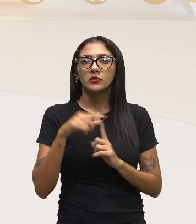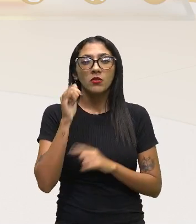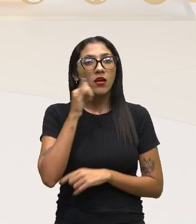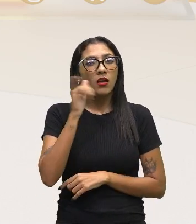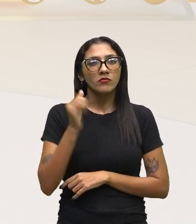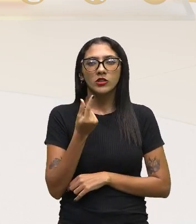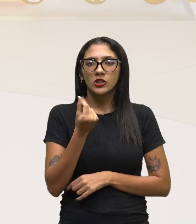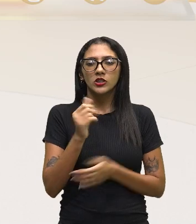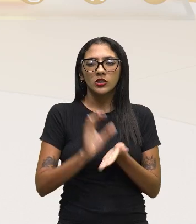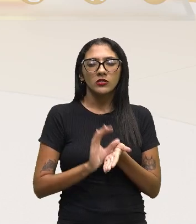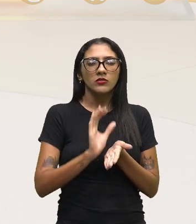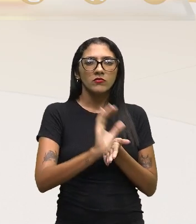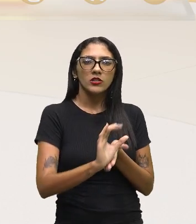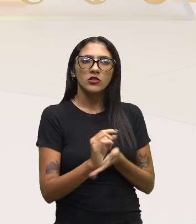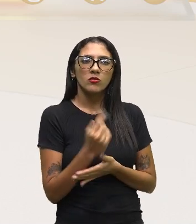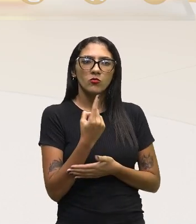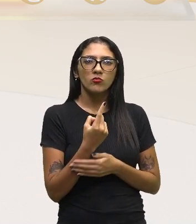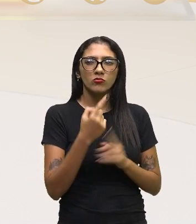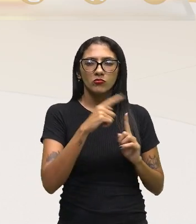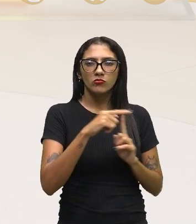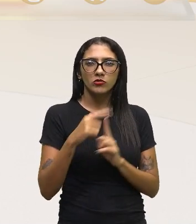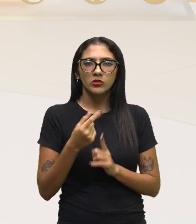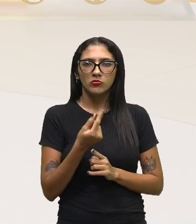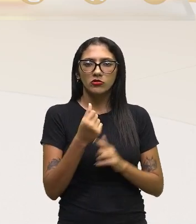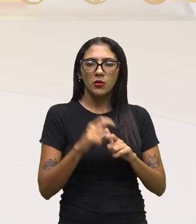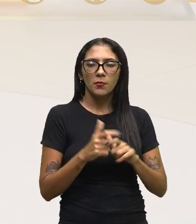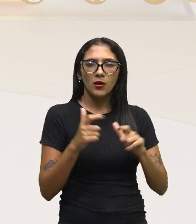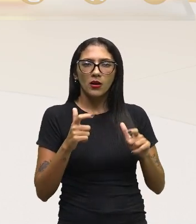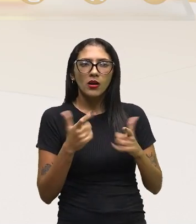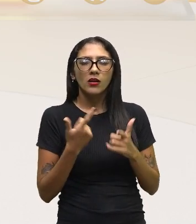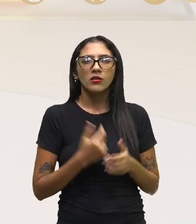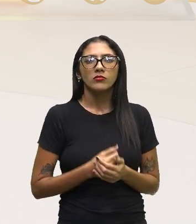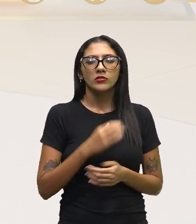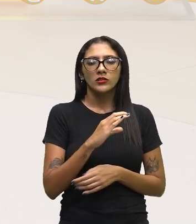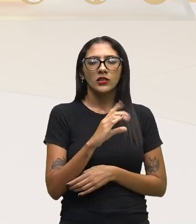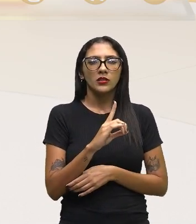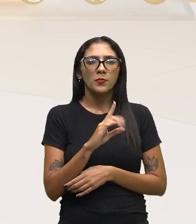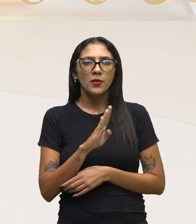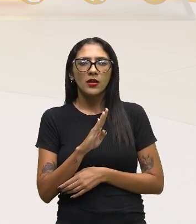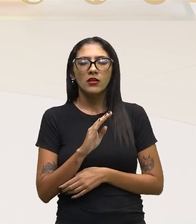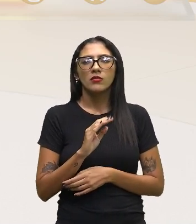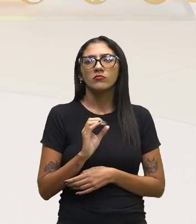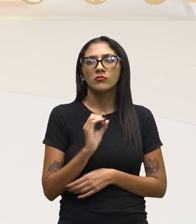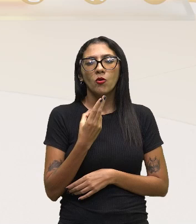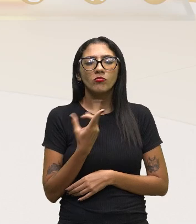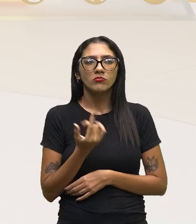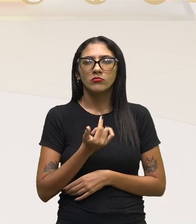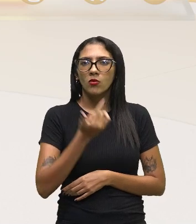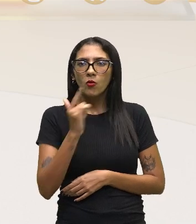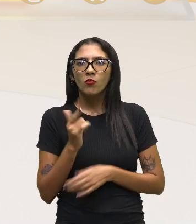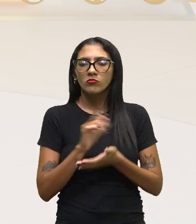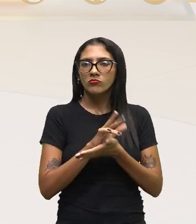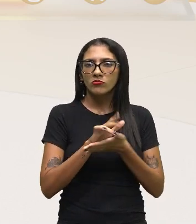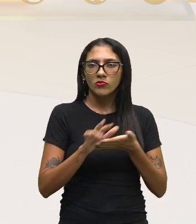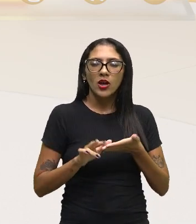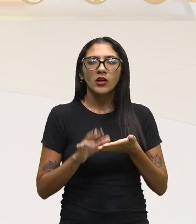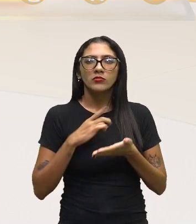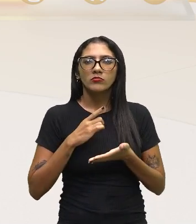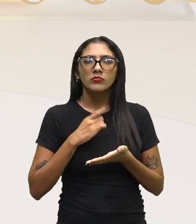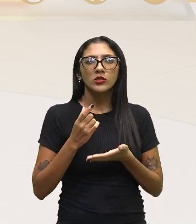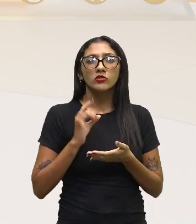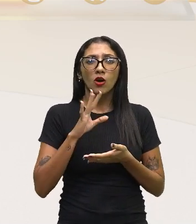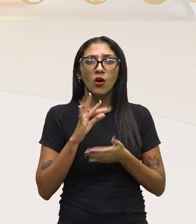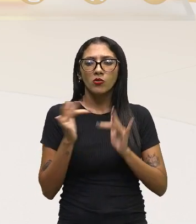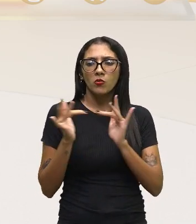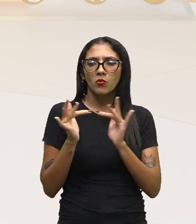investir em uma ação, em um CDB, em um tesouro, só porque outras pessoas estão